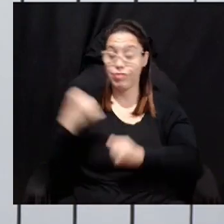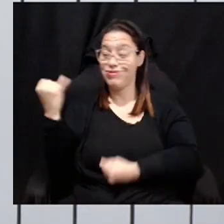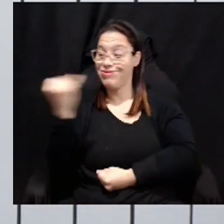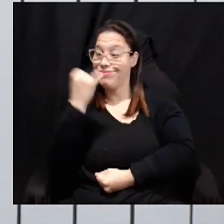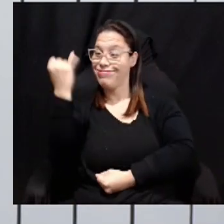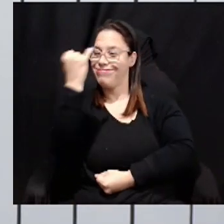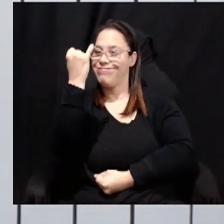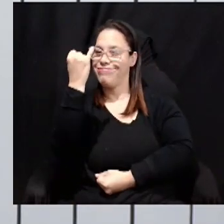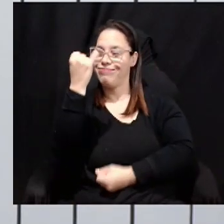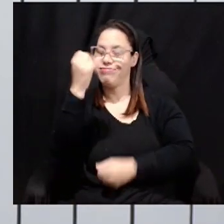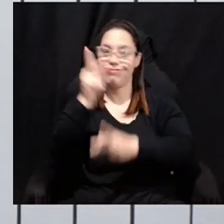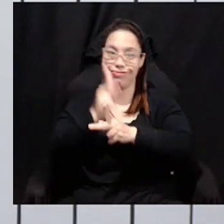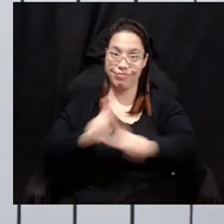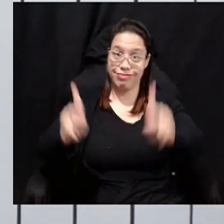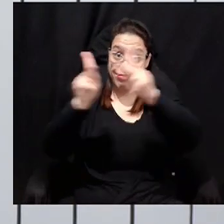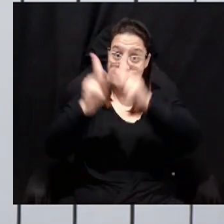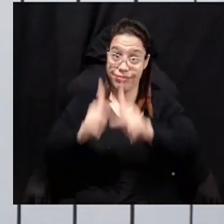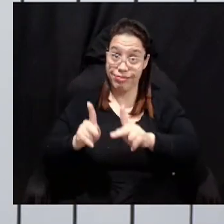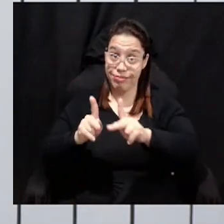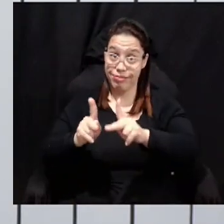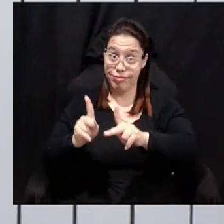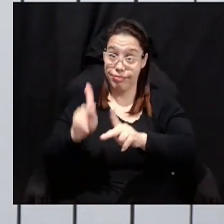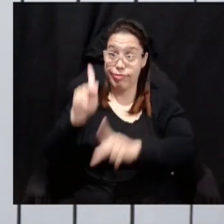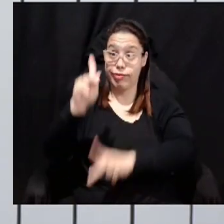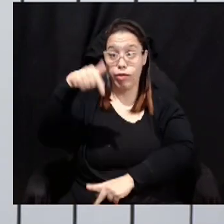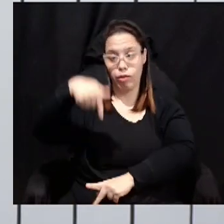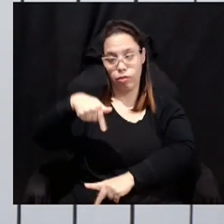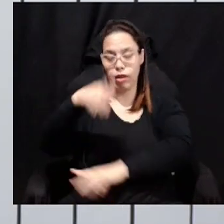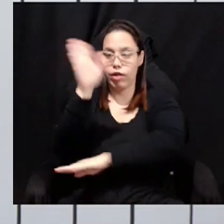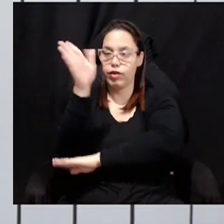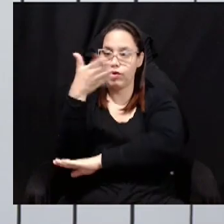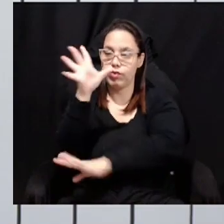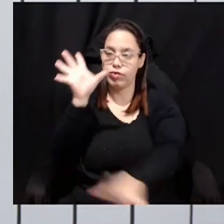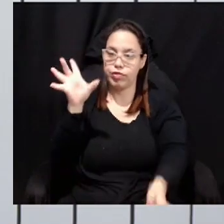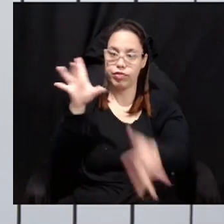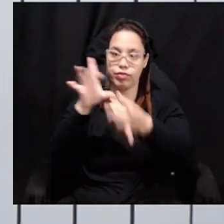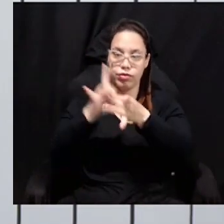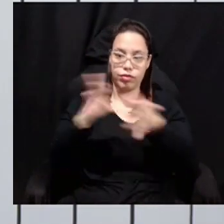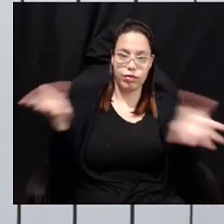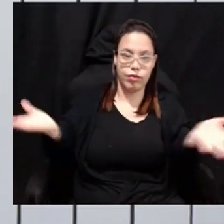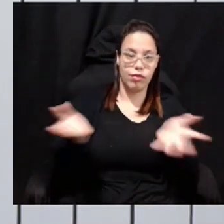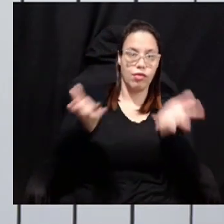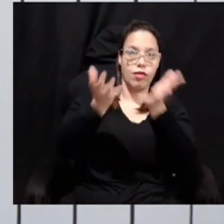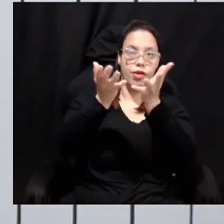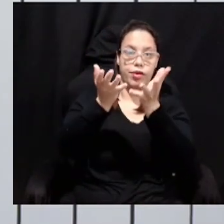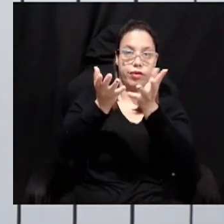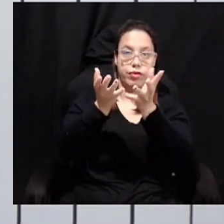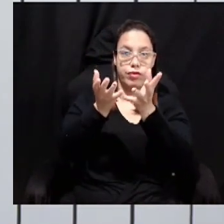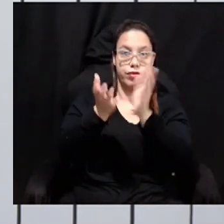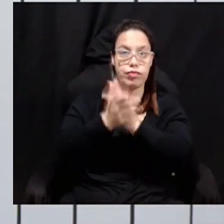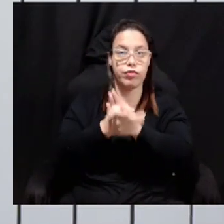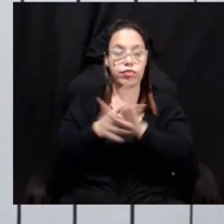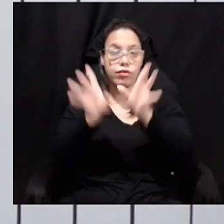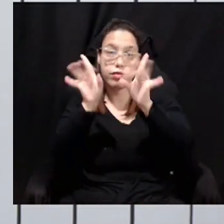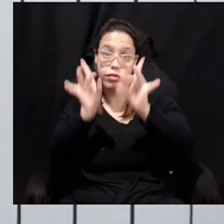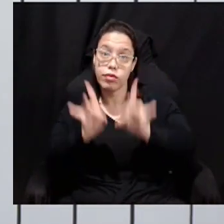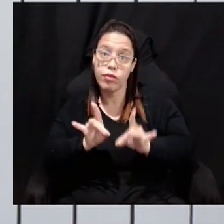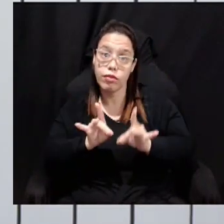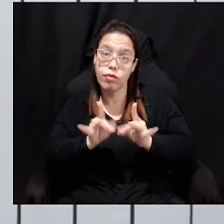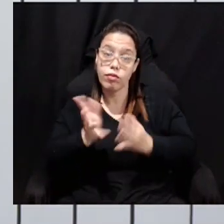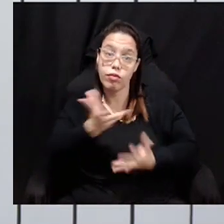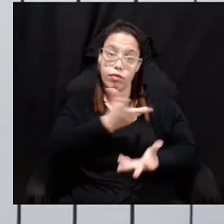Shopping Parque das Bandeiras passou a integrar a iniciativa com um ponto exclusivo de arrecadação no